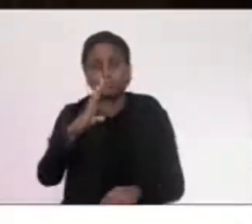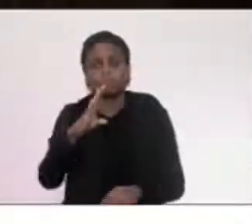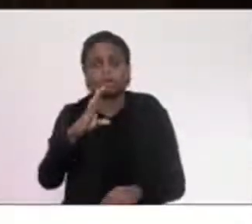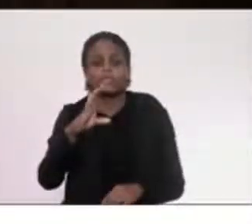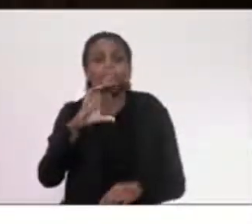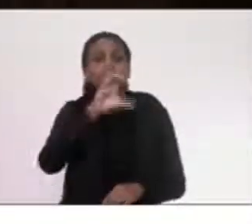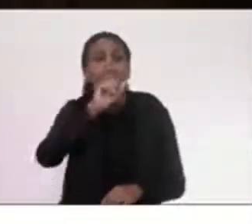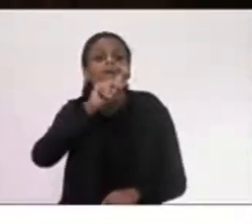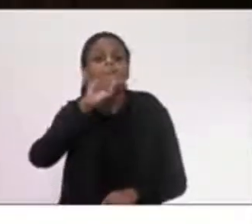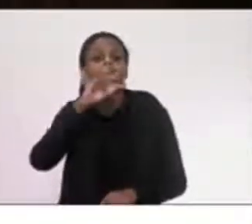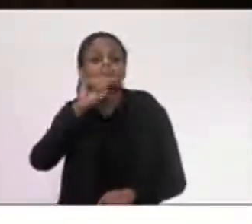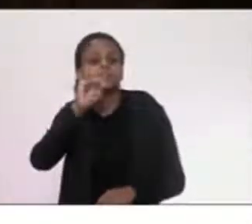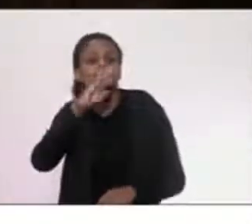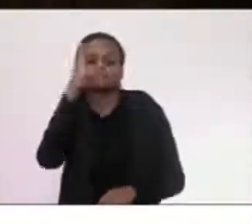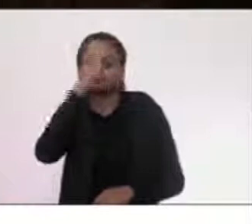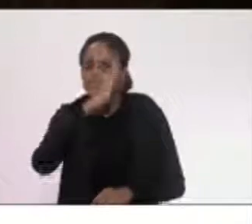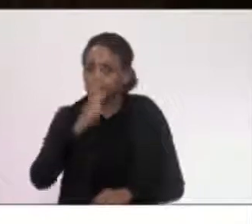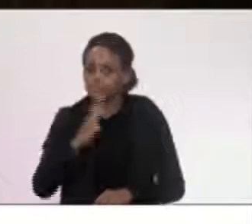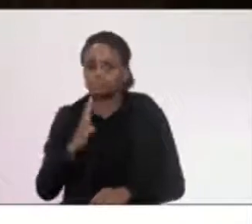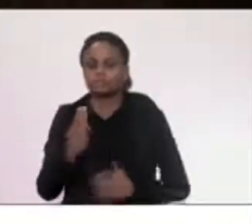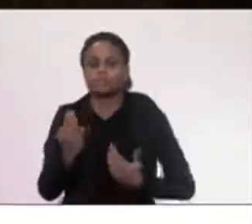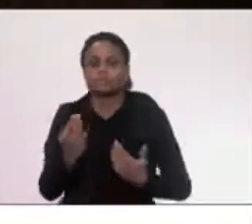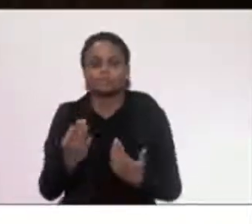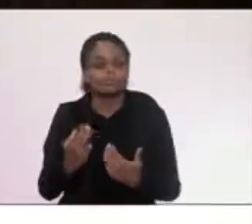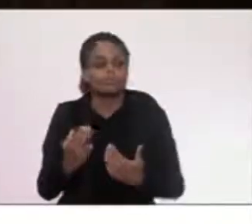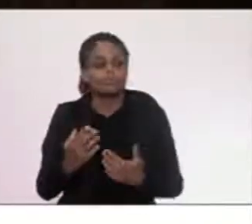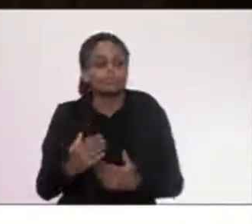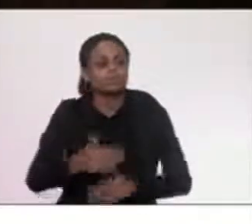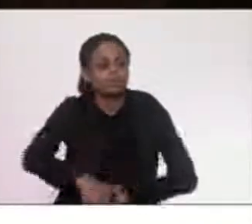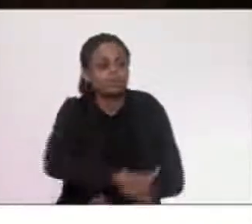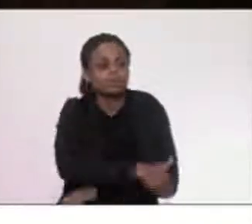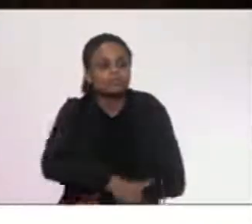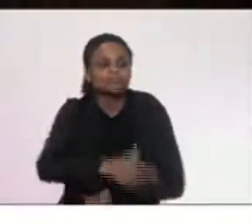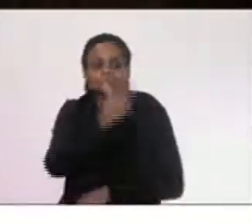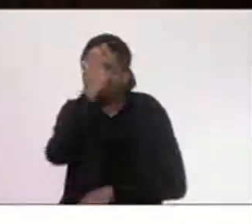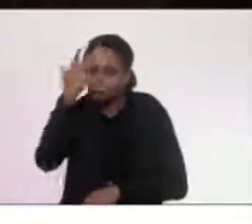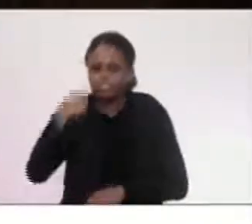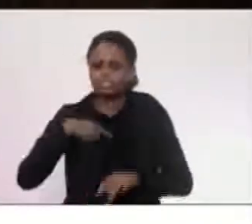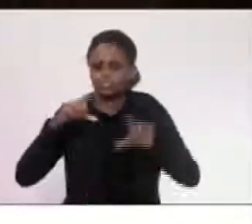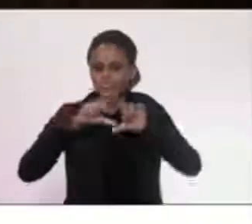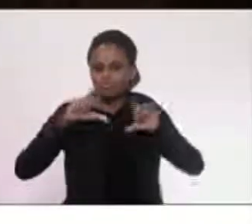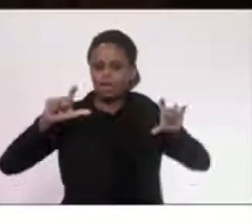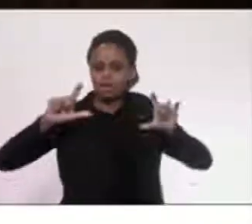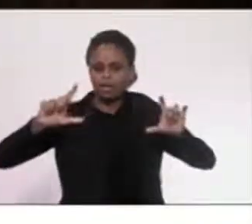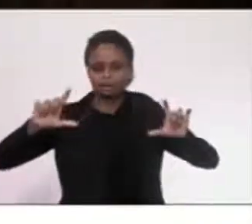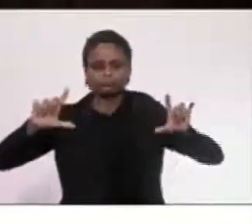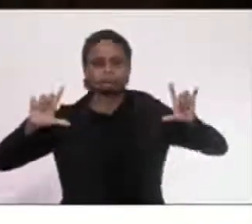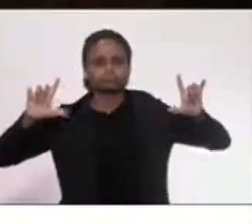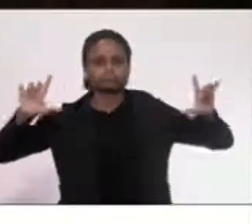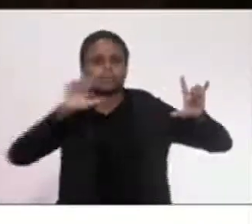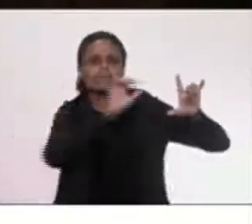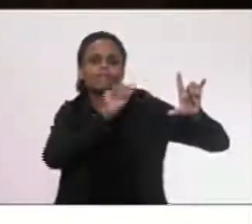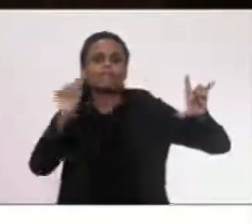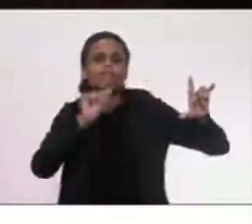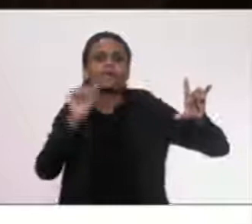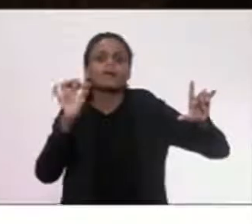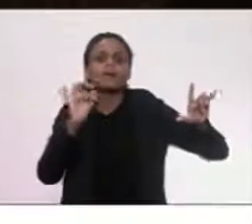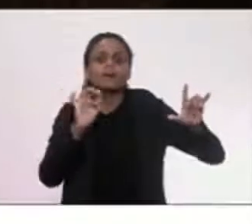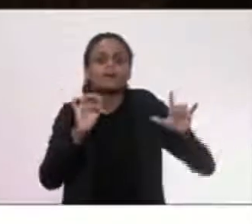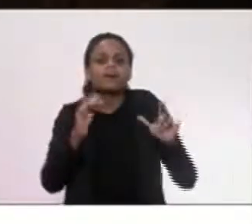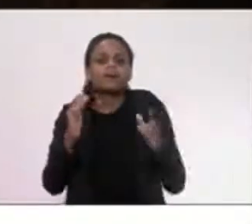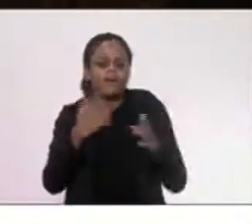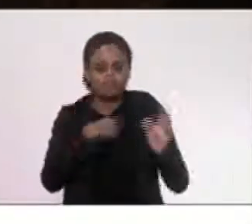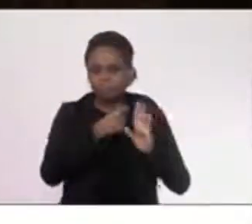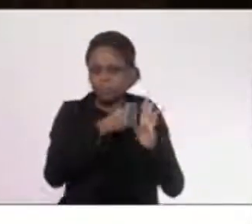capitais brasileiras, nas ruas, pessoas que traziam ali frases, e eu fiz questão de anotar algumas frases que eu